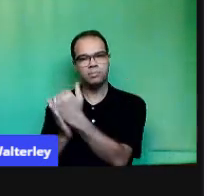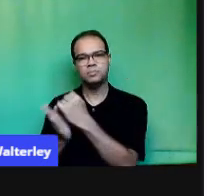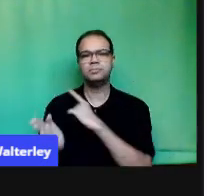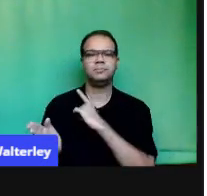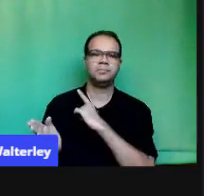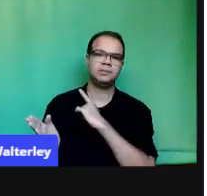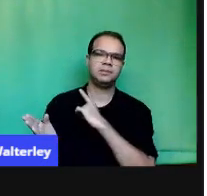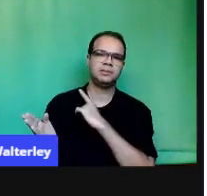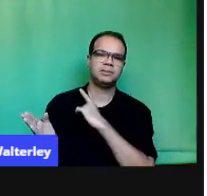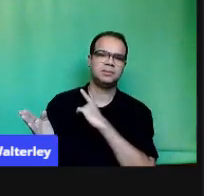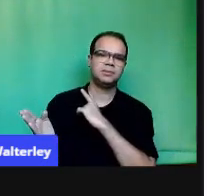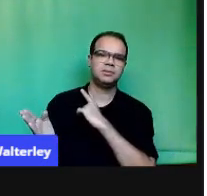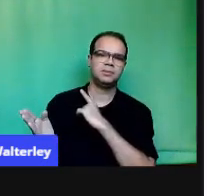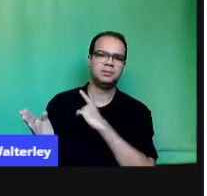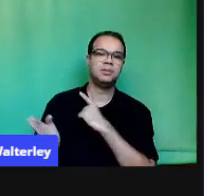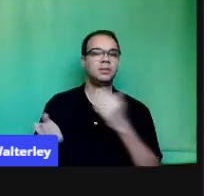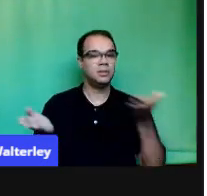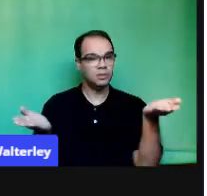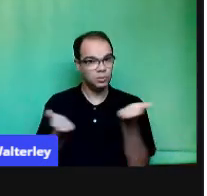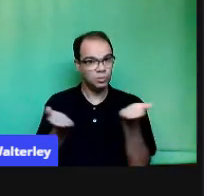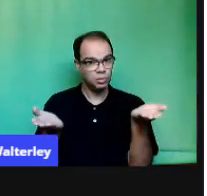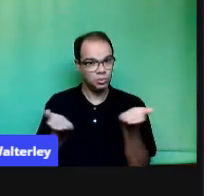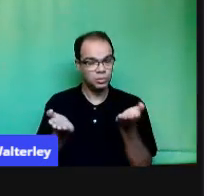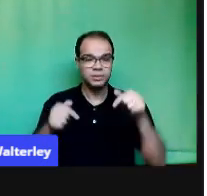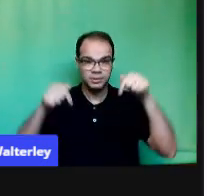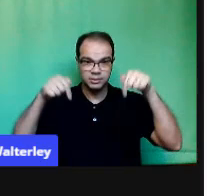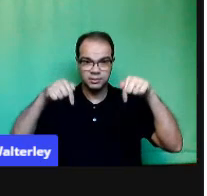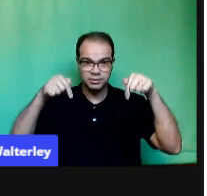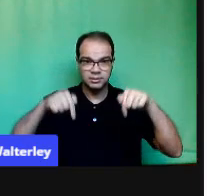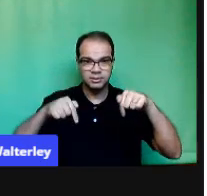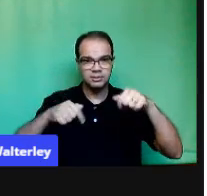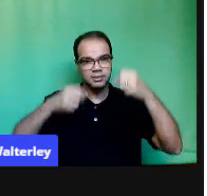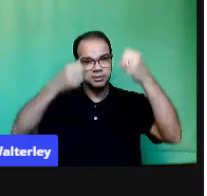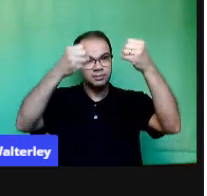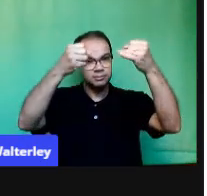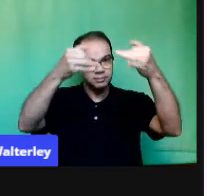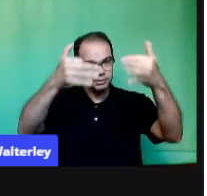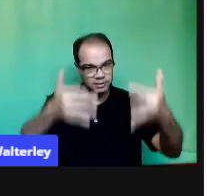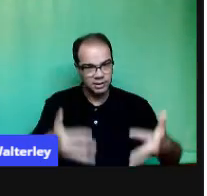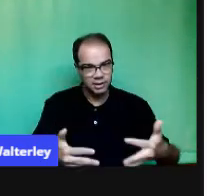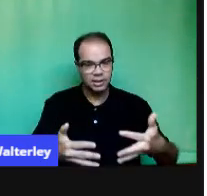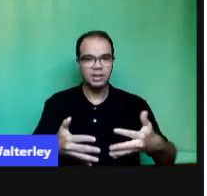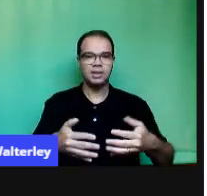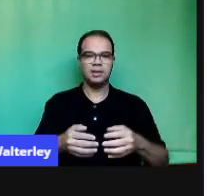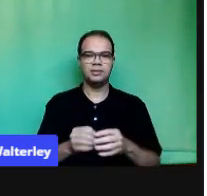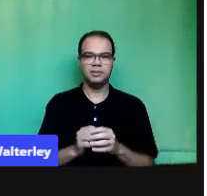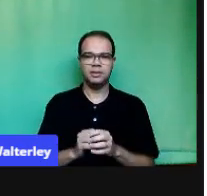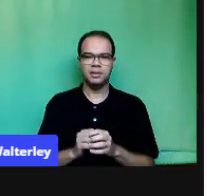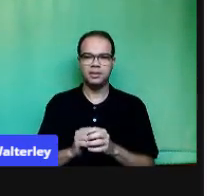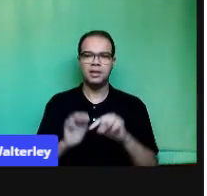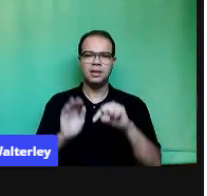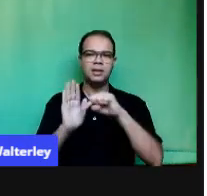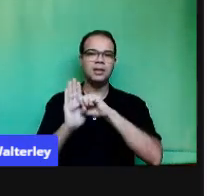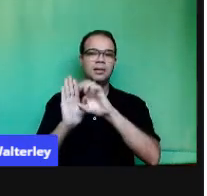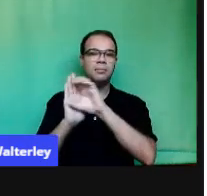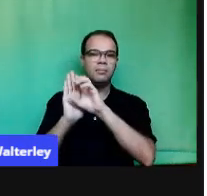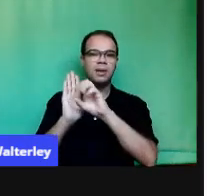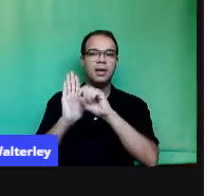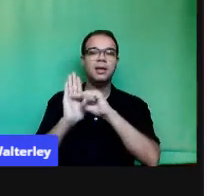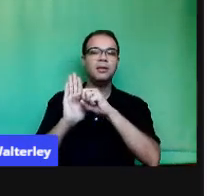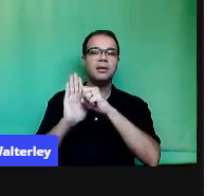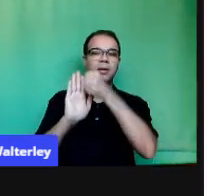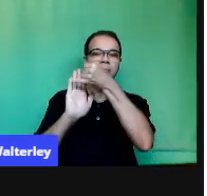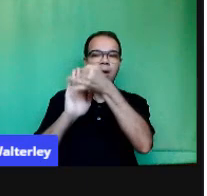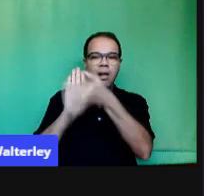vamos discutir alguns conceitos e depois vamos pautar os exemplos em cima do que vocês já escolheram para trabalhar